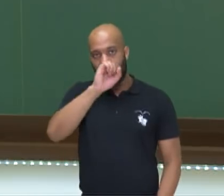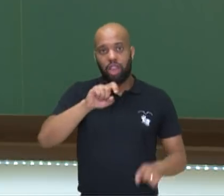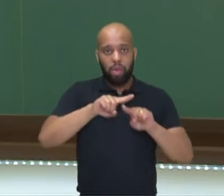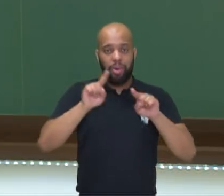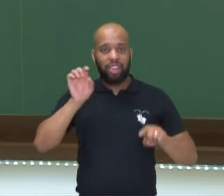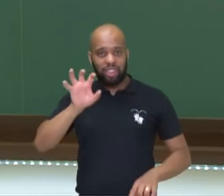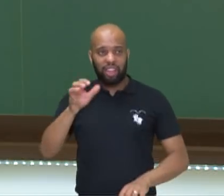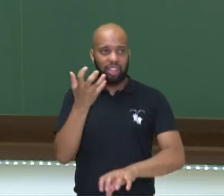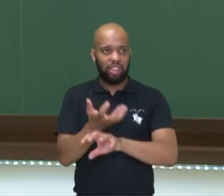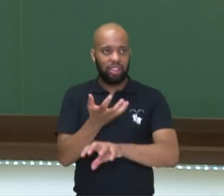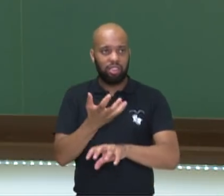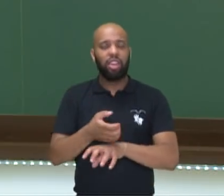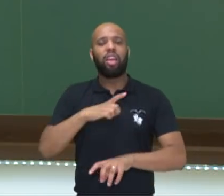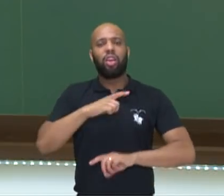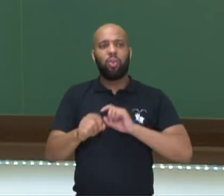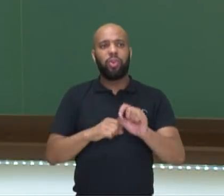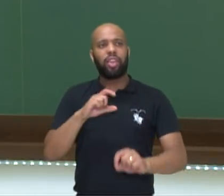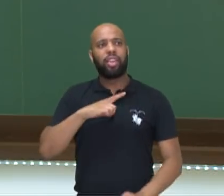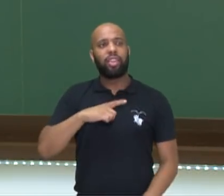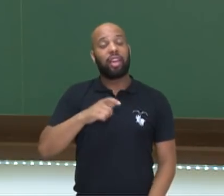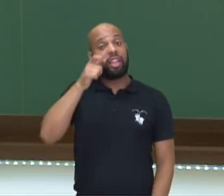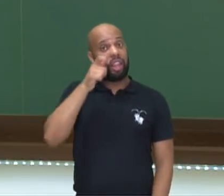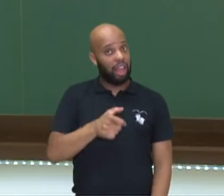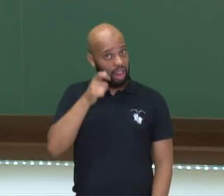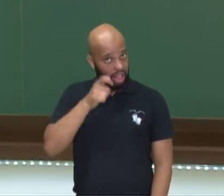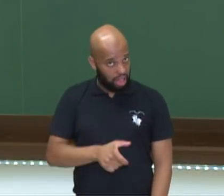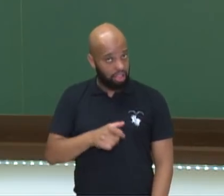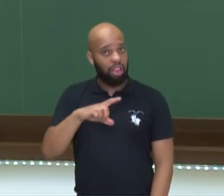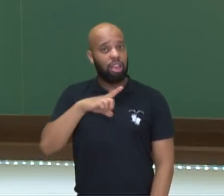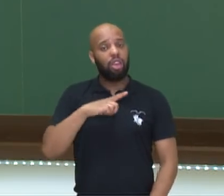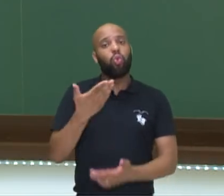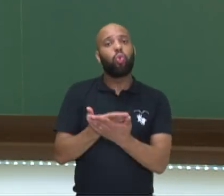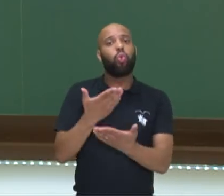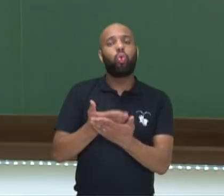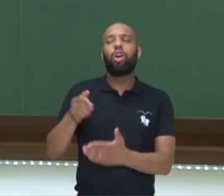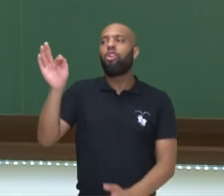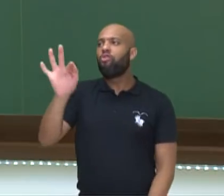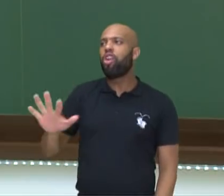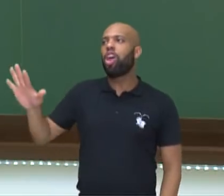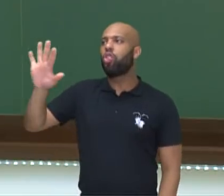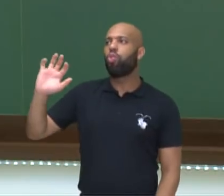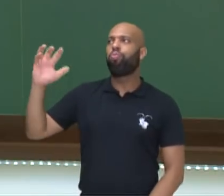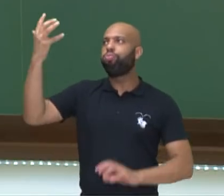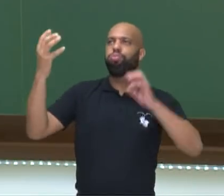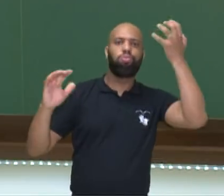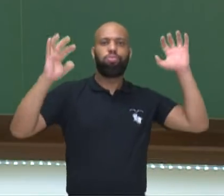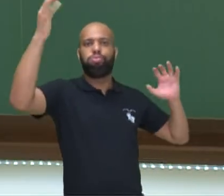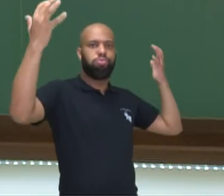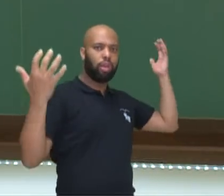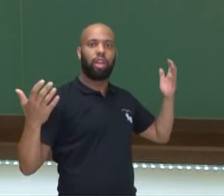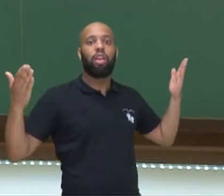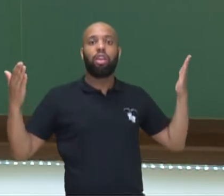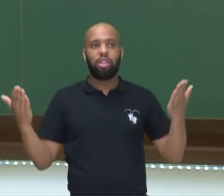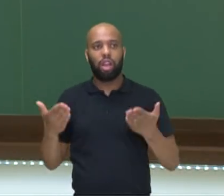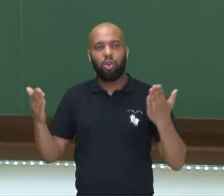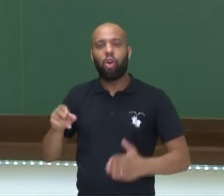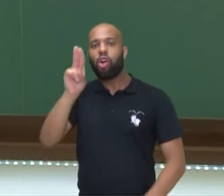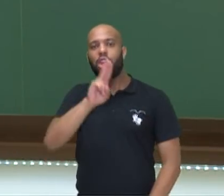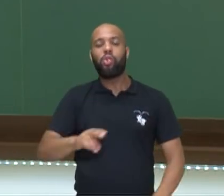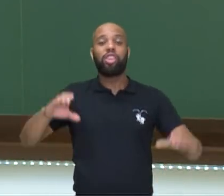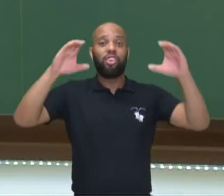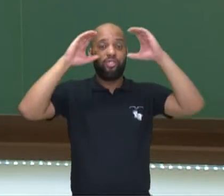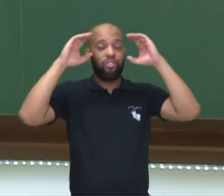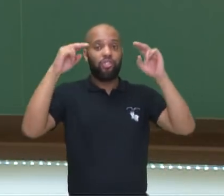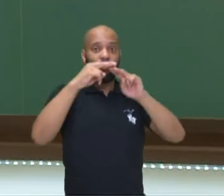uma disciplina muito interessante que estuda os fenômenos da realidade. E agora estão usando a